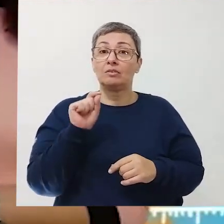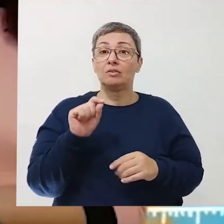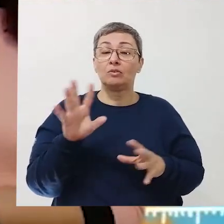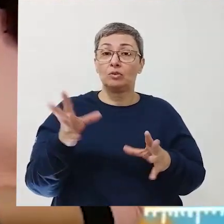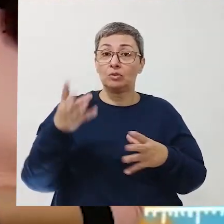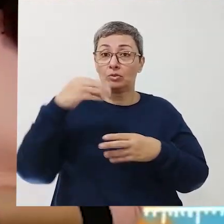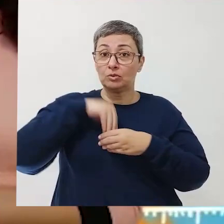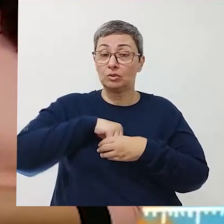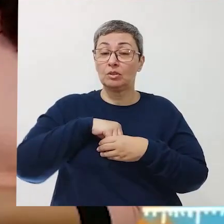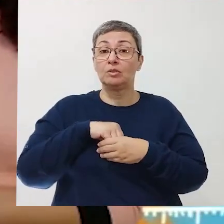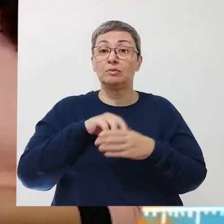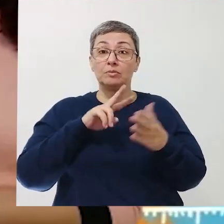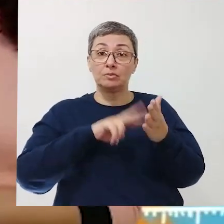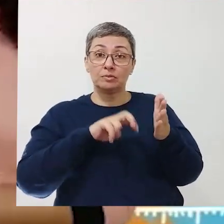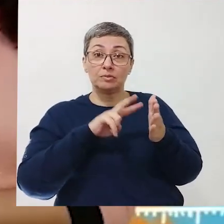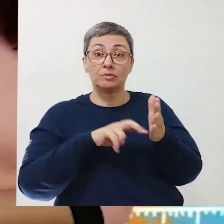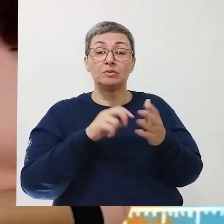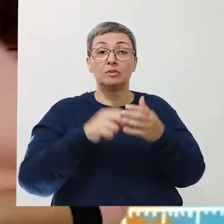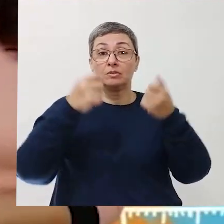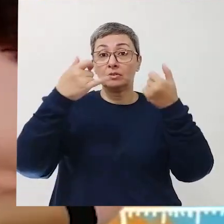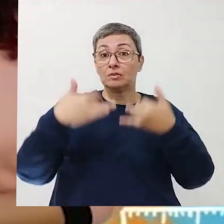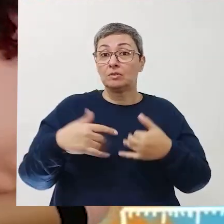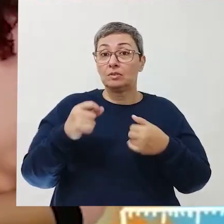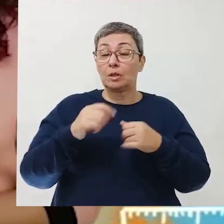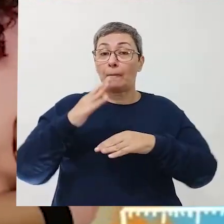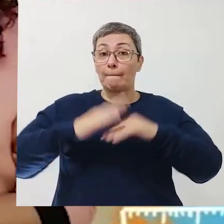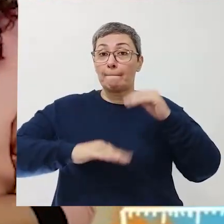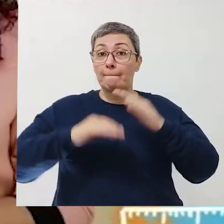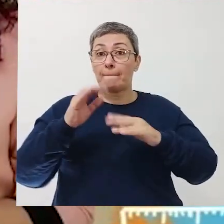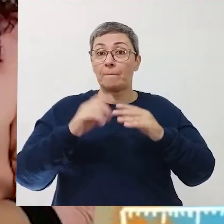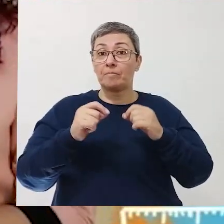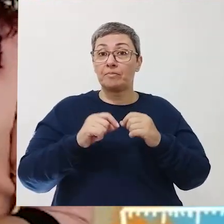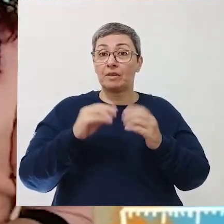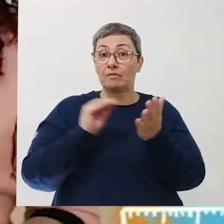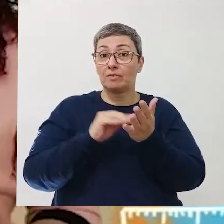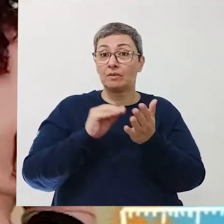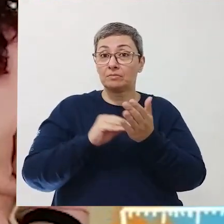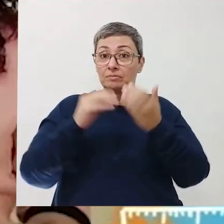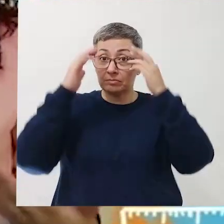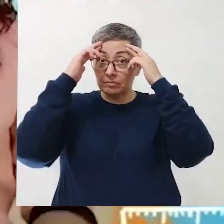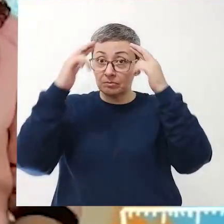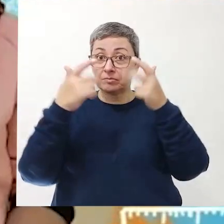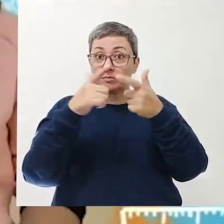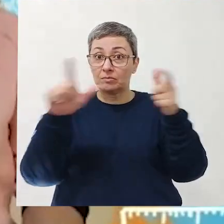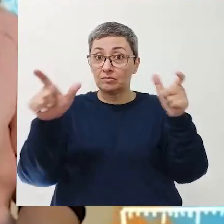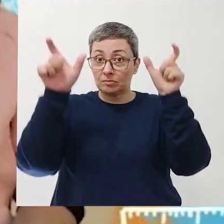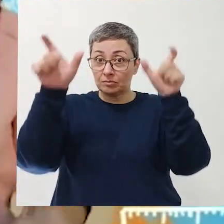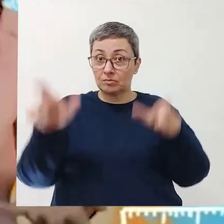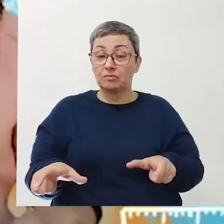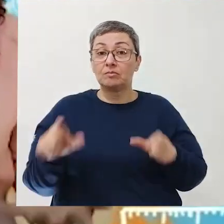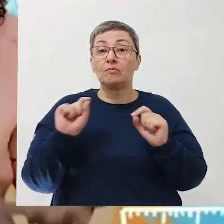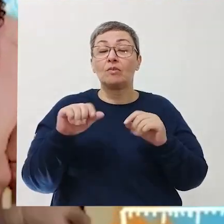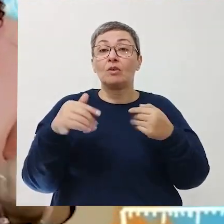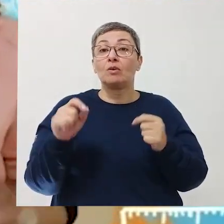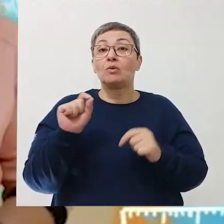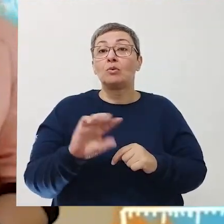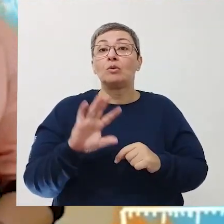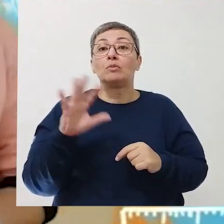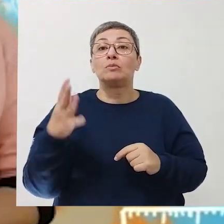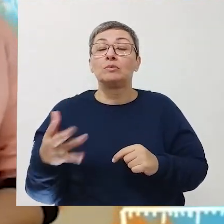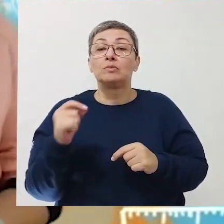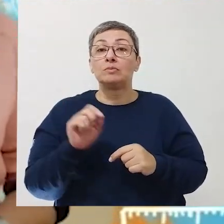Hi, eu sou a teacher Fernanda Hello, eu sou a teacher Thalita Hoje nós vamos falar sobre